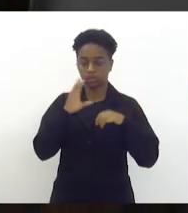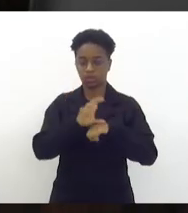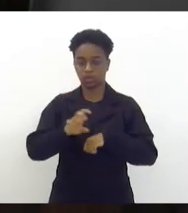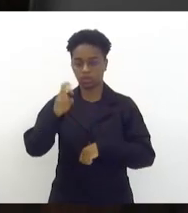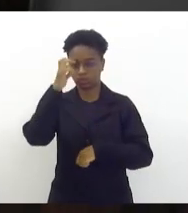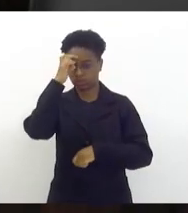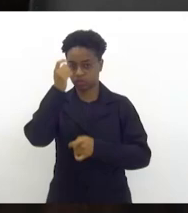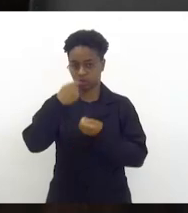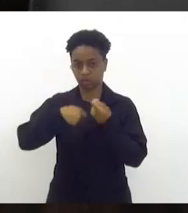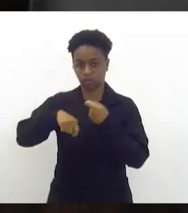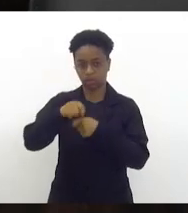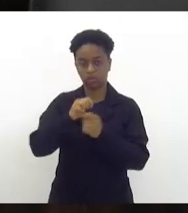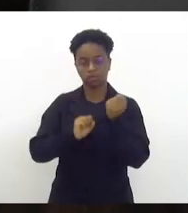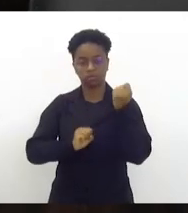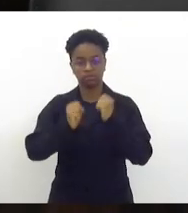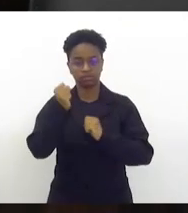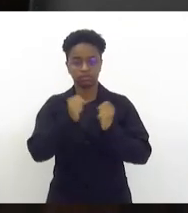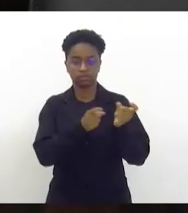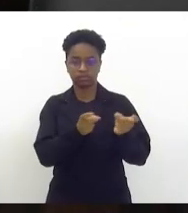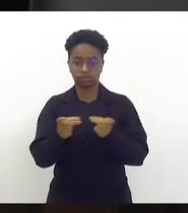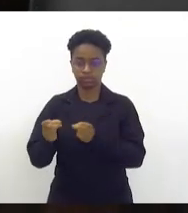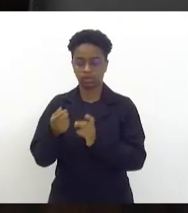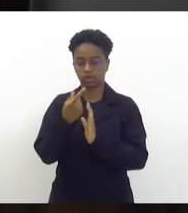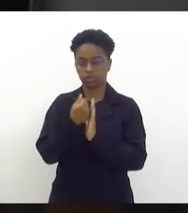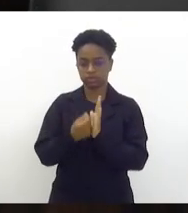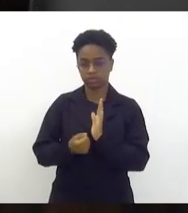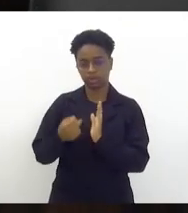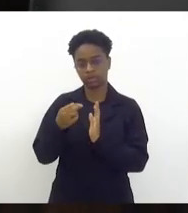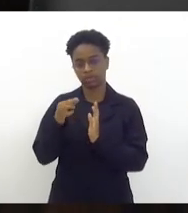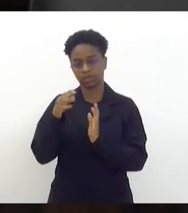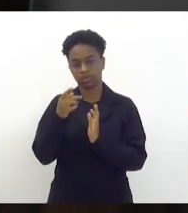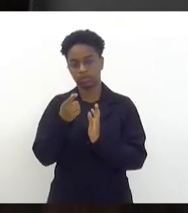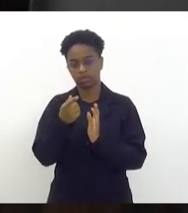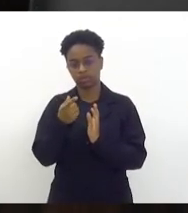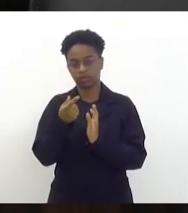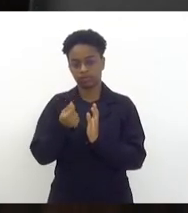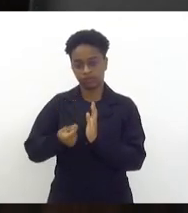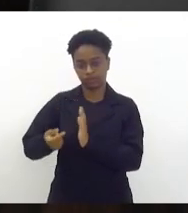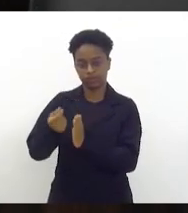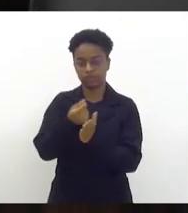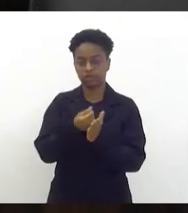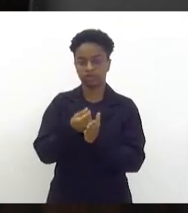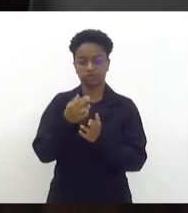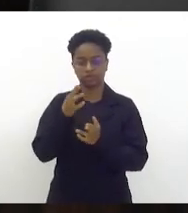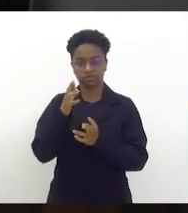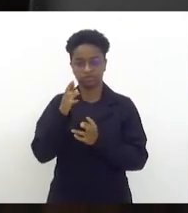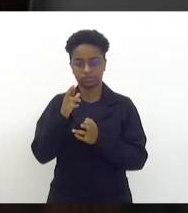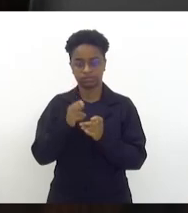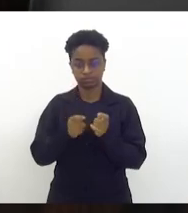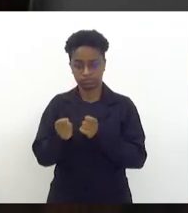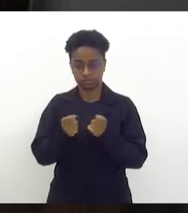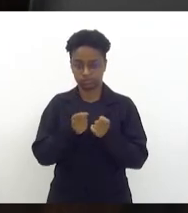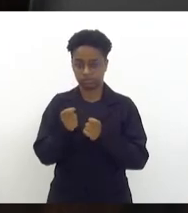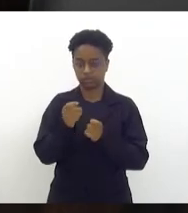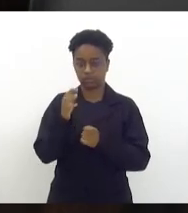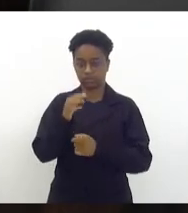da Economia, Indústria e Comércio, de Orçamento, Finanças, Fiscalização Financeira e Controle.